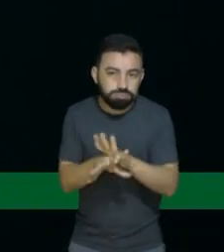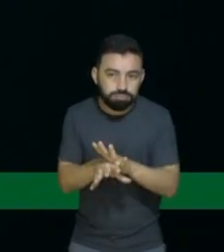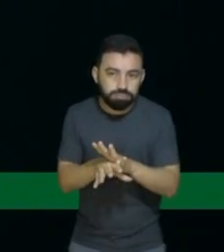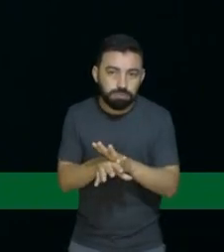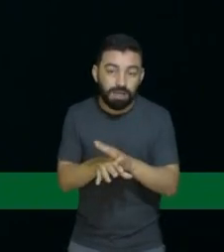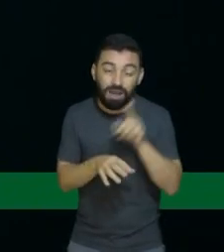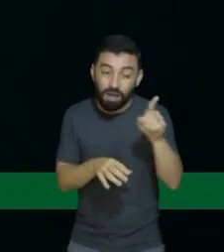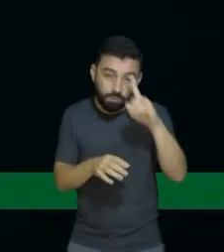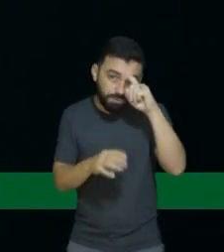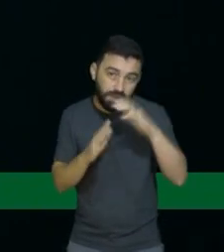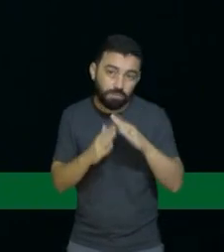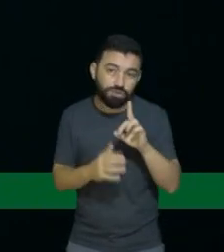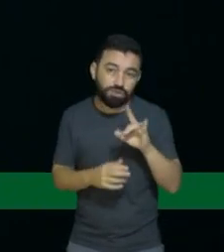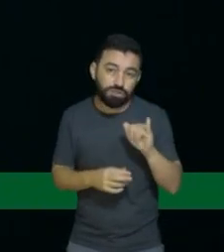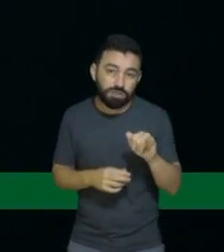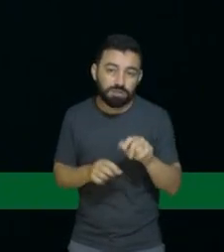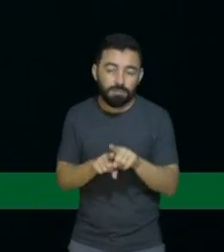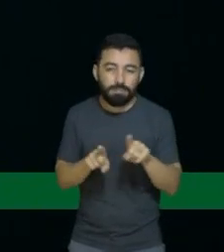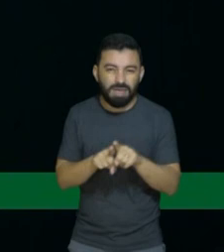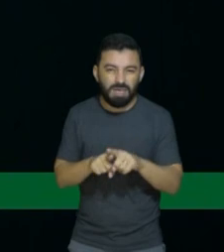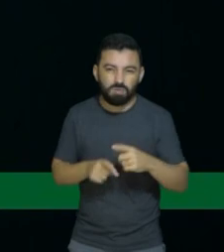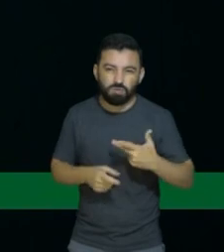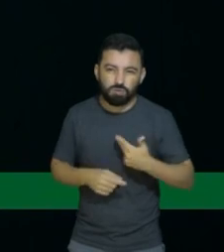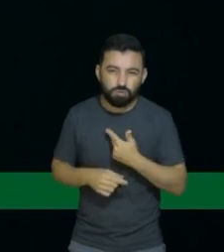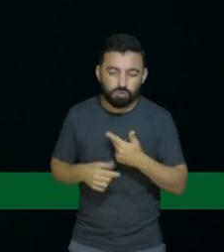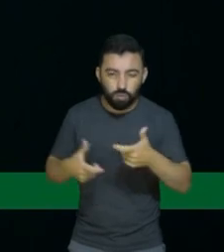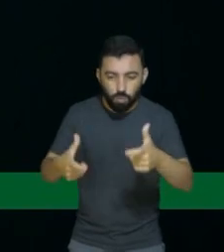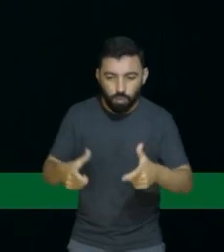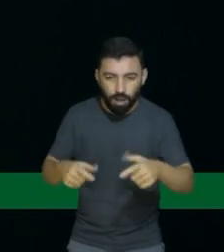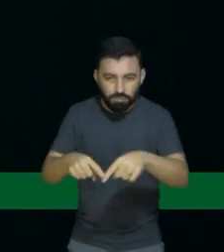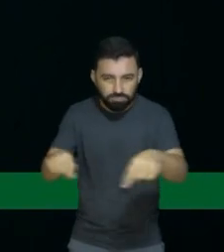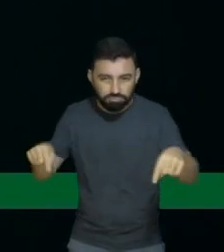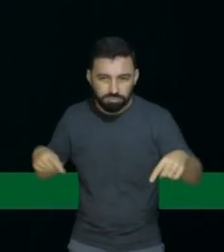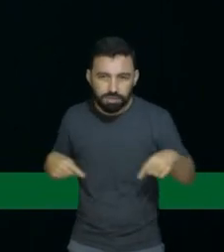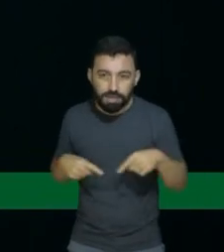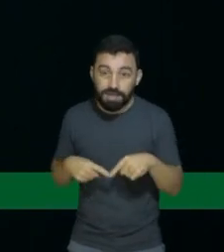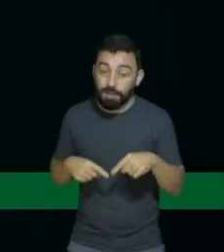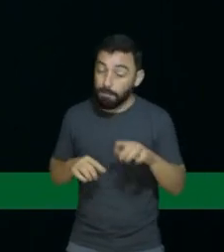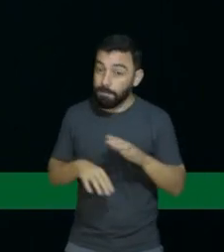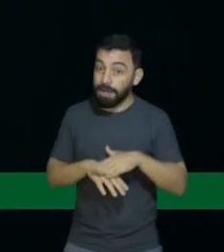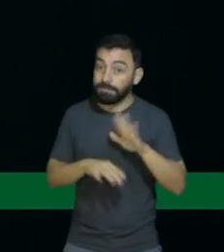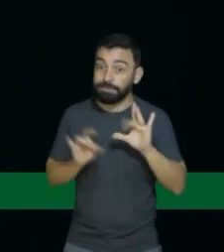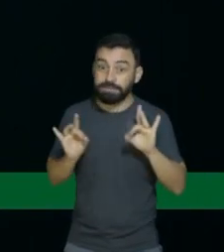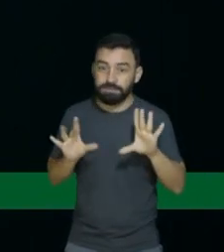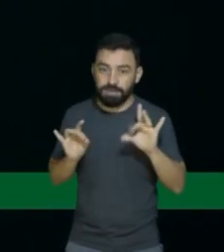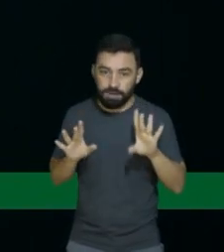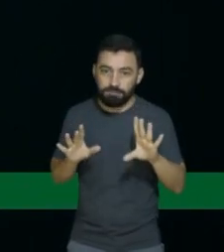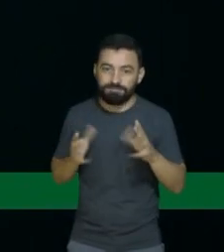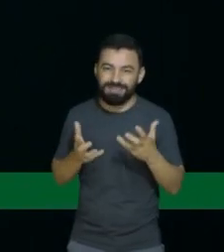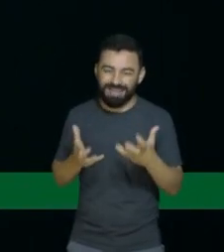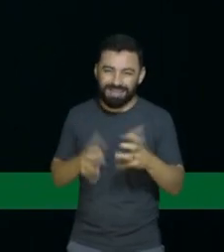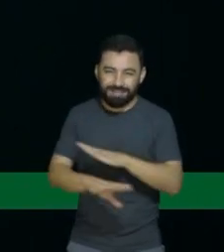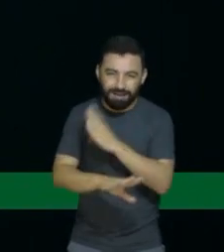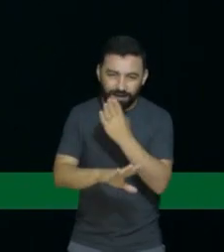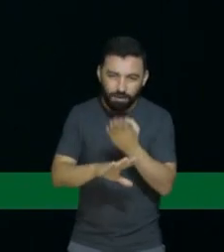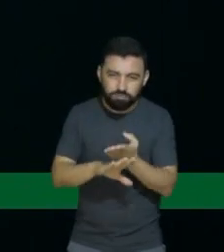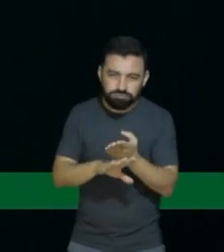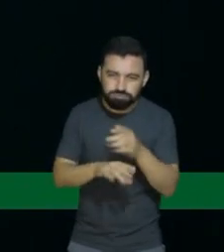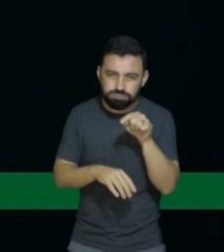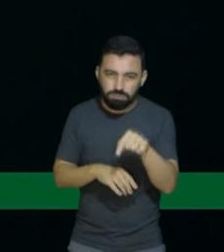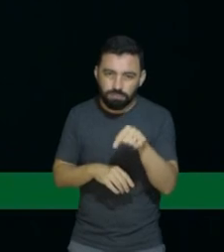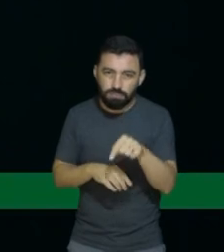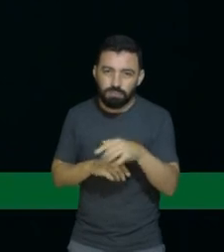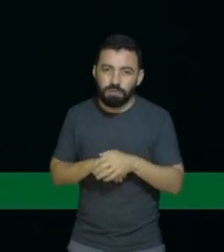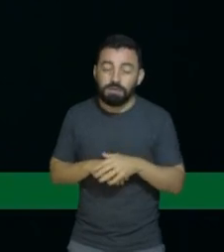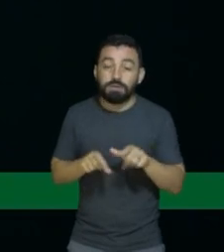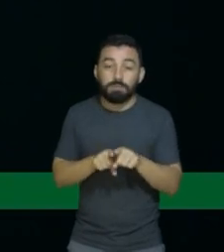Blumenau um centro cirúrgico moderno que é a cereja do bolo no que se refere a integralidade nós vamos ajudar